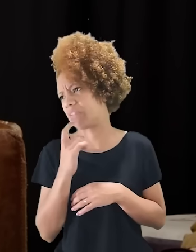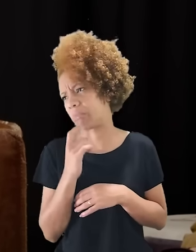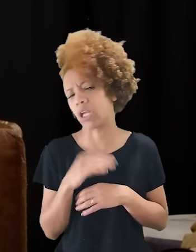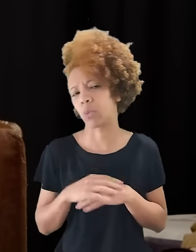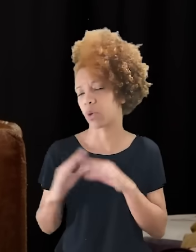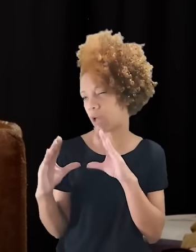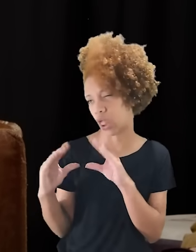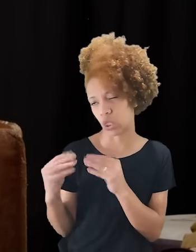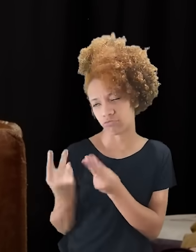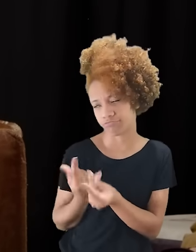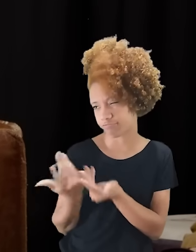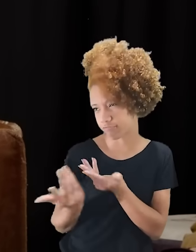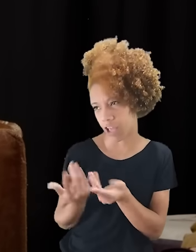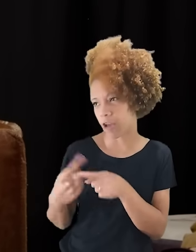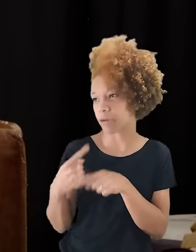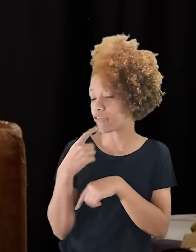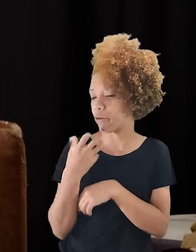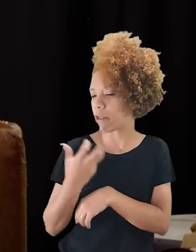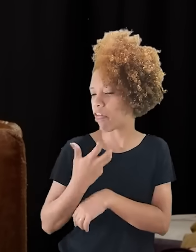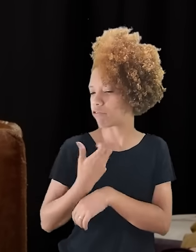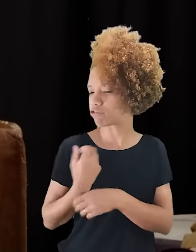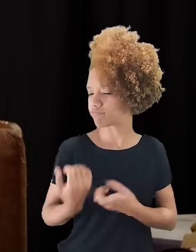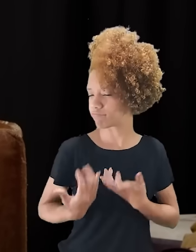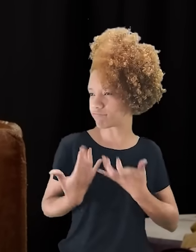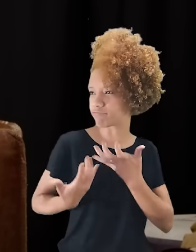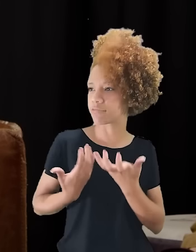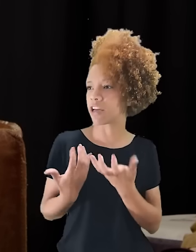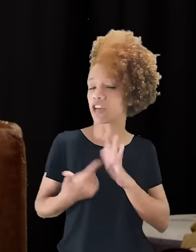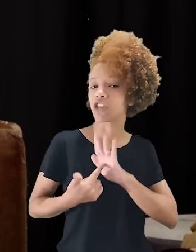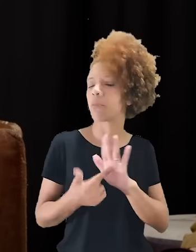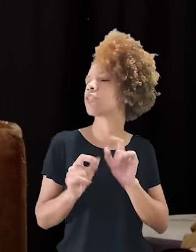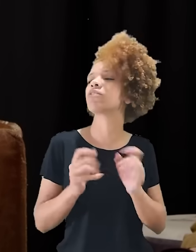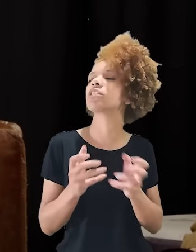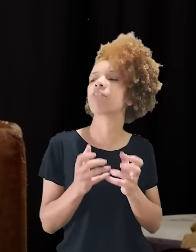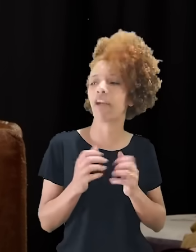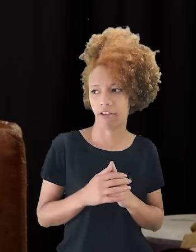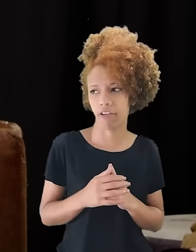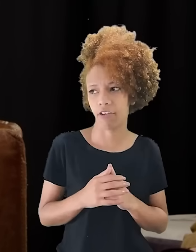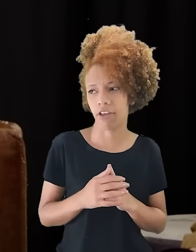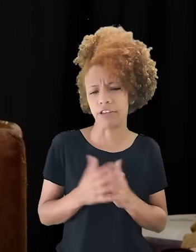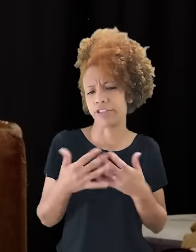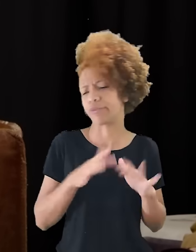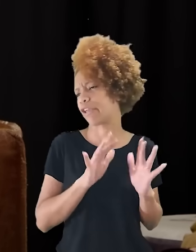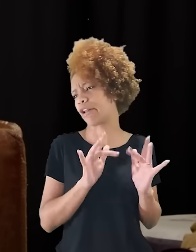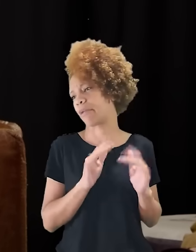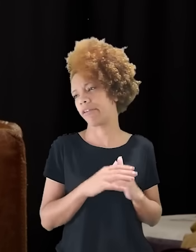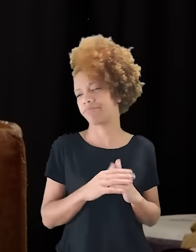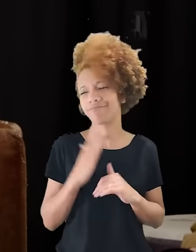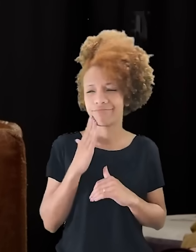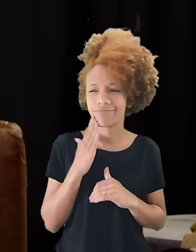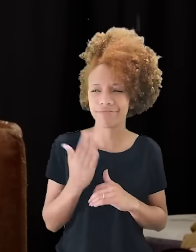usaria numa noite assim que vermelho é paixão vermelho é fogo já demonstra que você quer alguma coisa ali você não quer